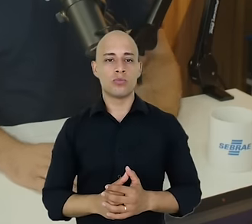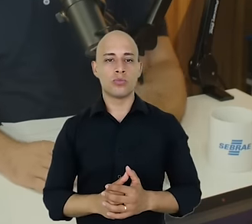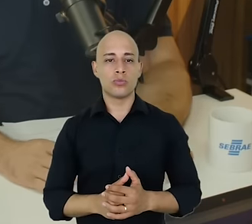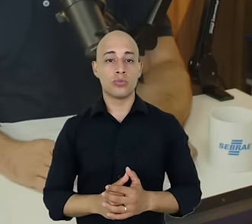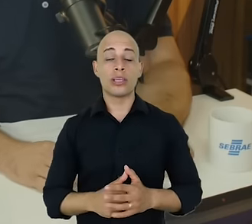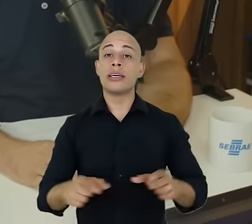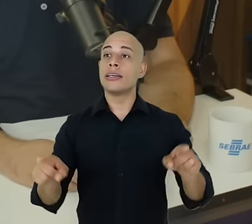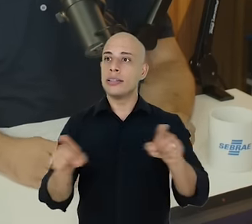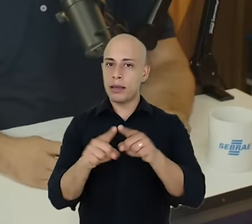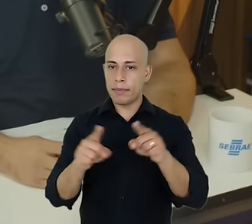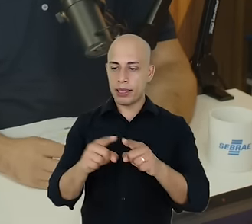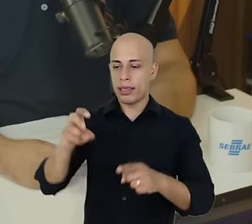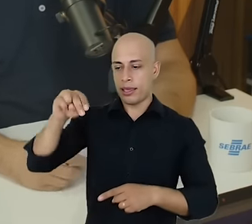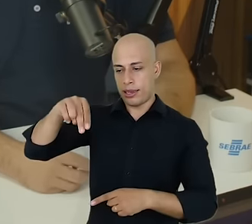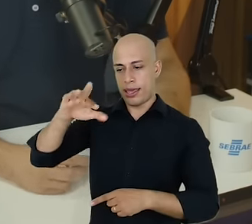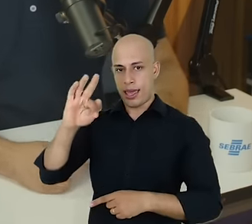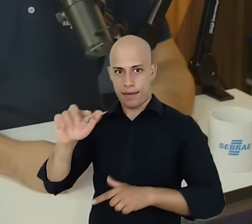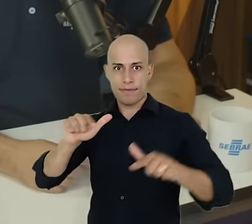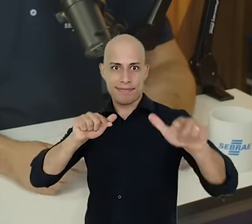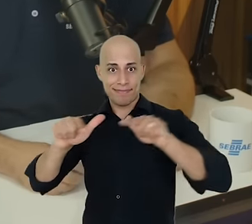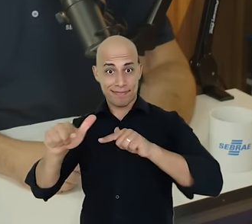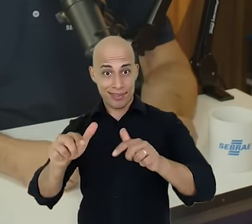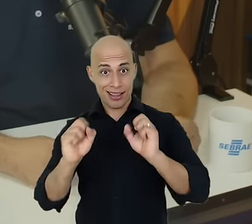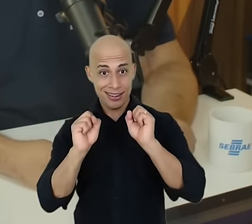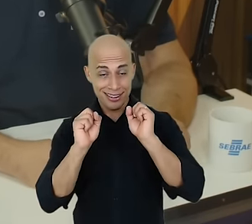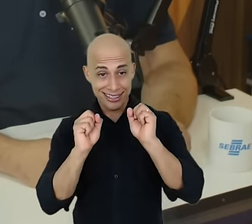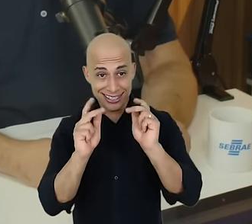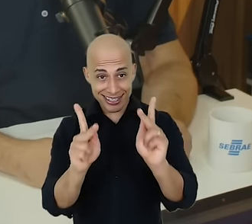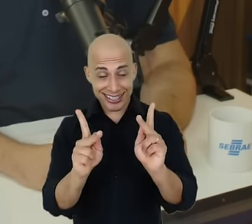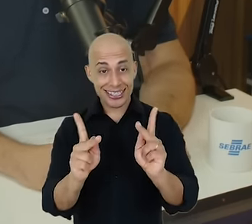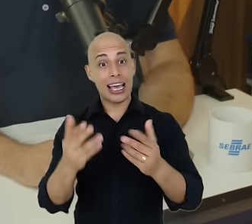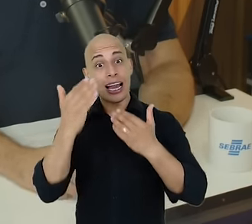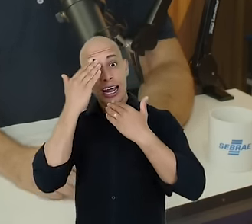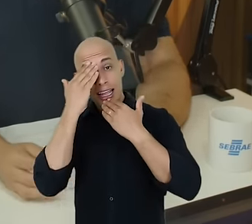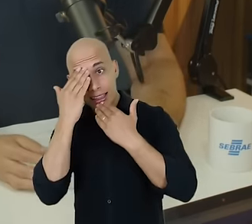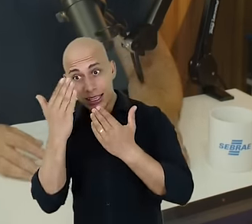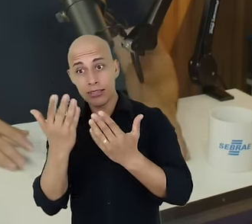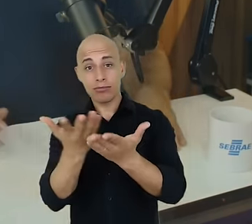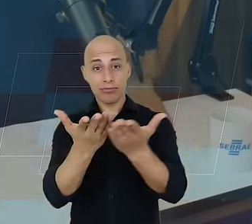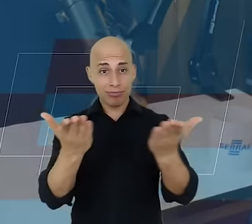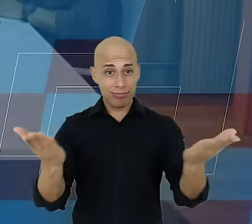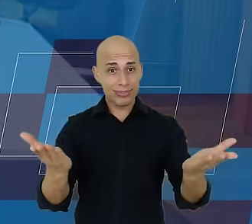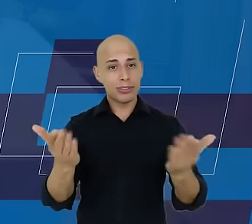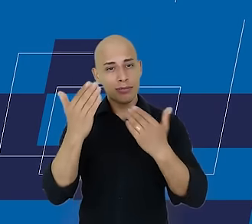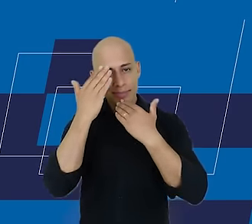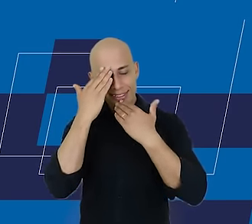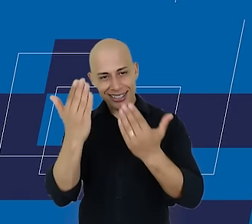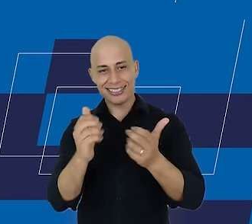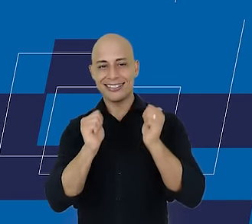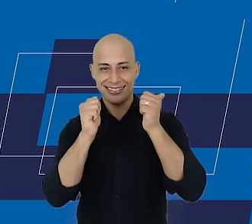de serviços tá bom pessoal então eu agradeço todos vocês muito obrigado e é